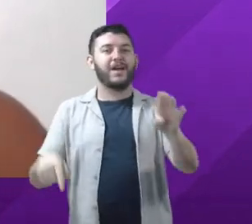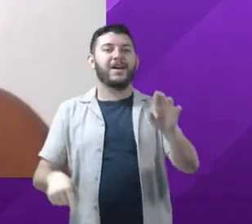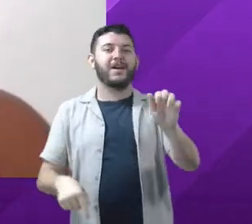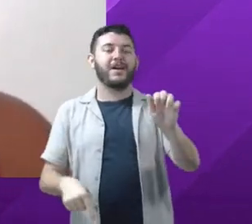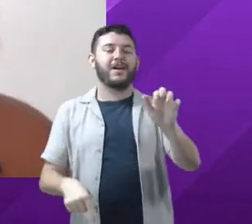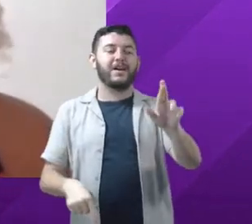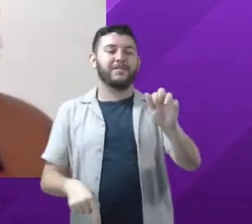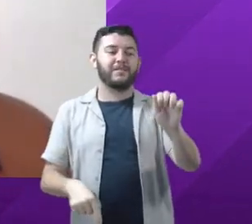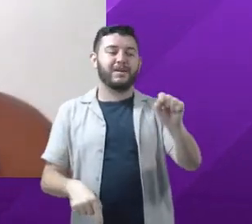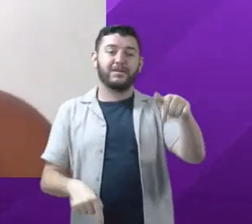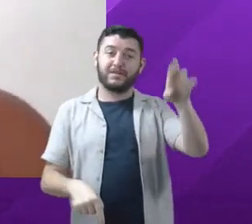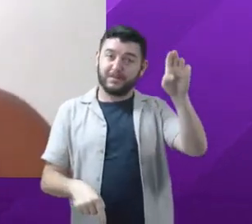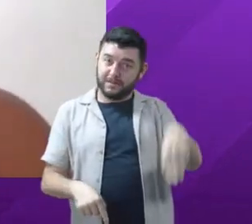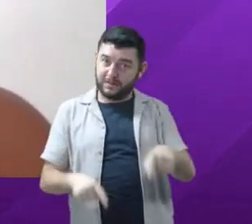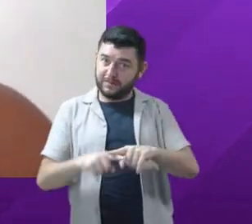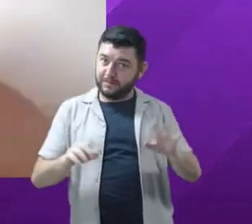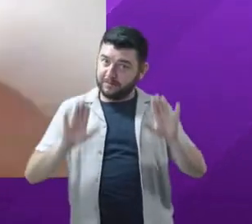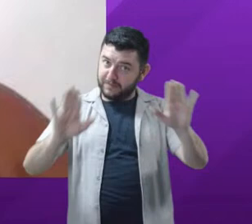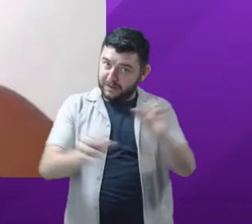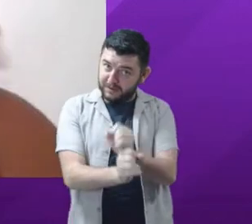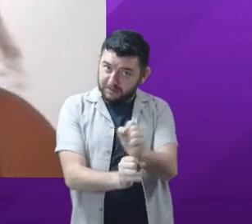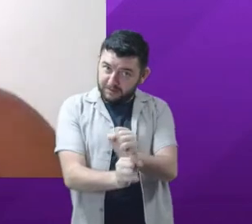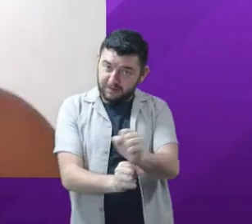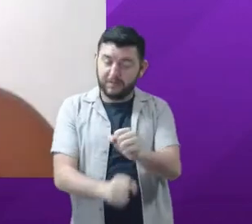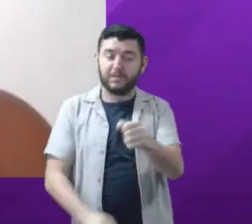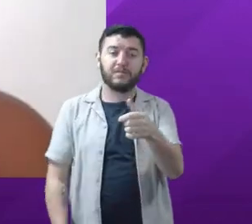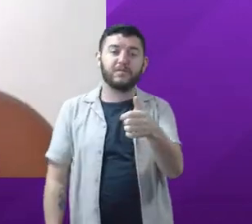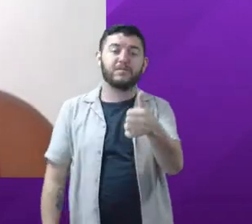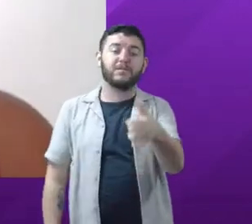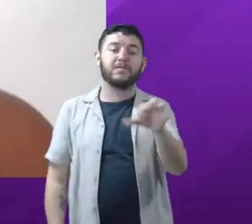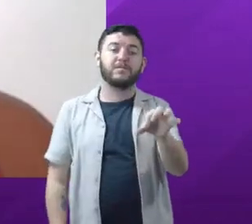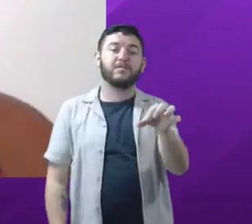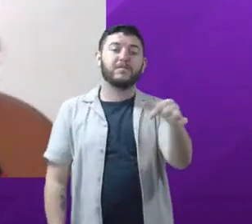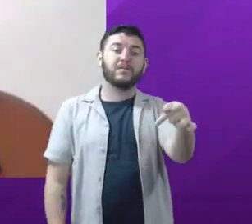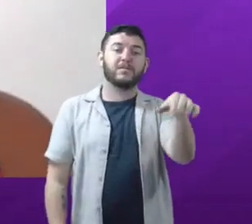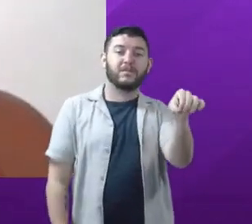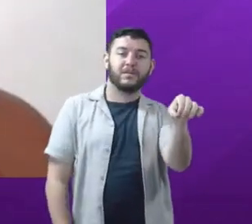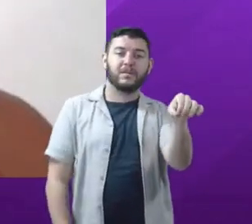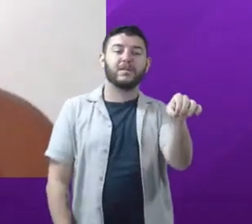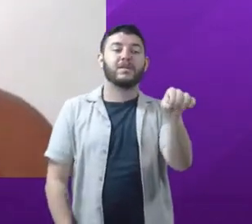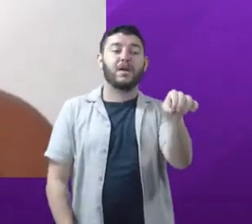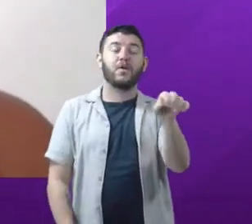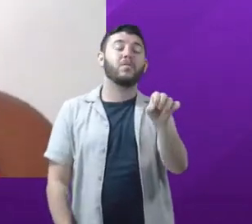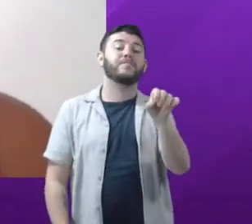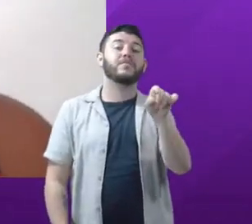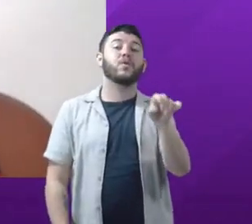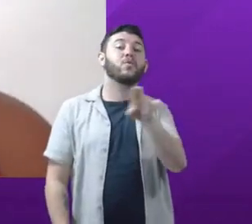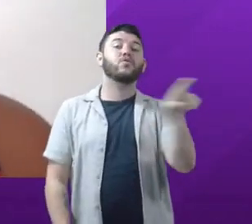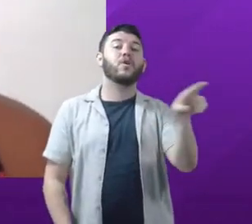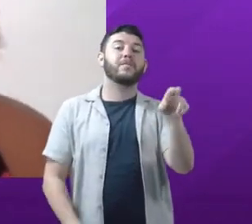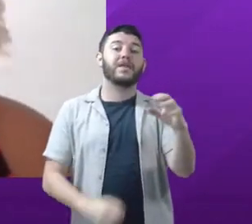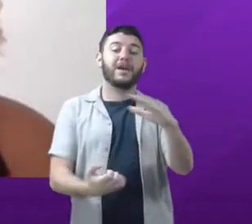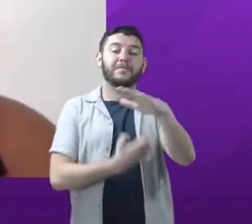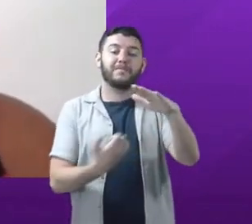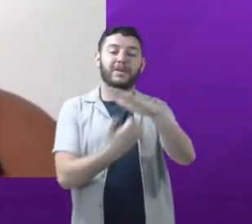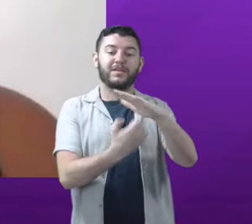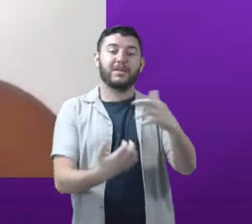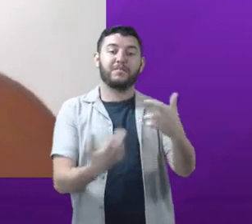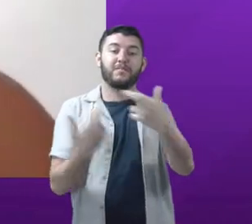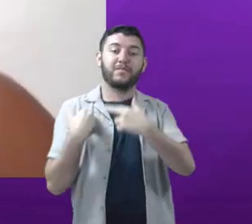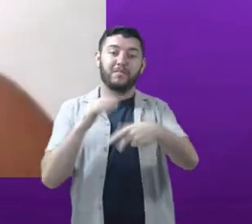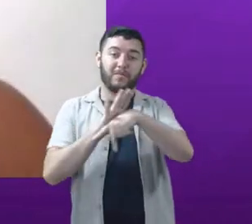Salgema. E a princípio, na década de 70, o nome da empresa era o nome do produto que ela explorava, o